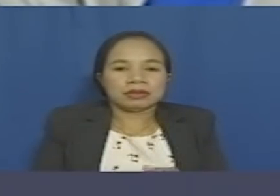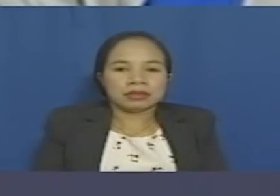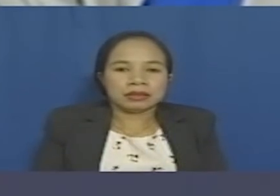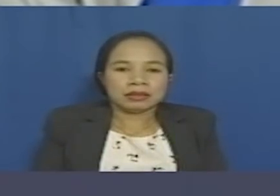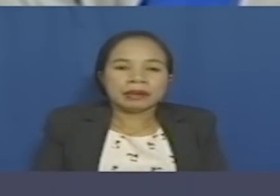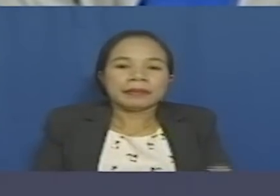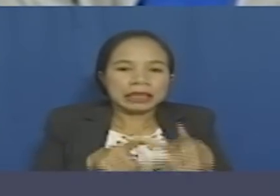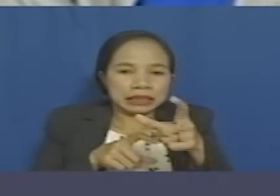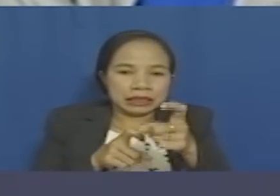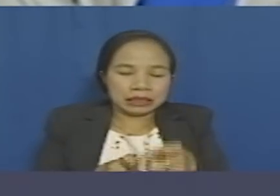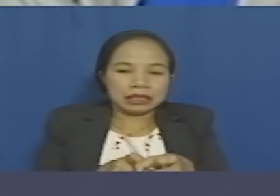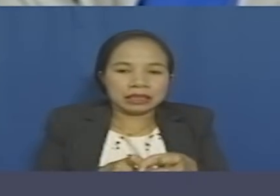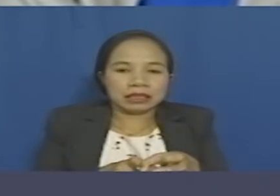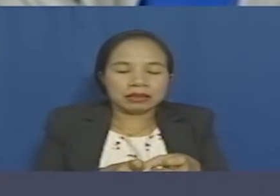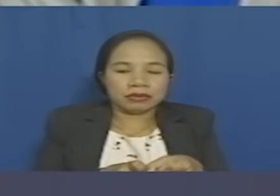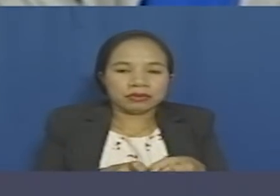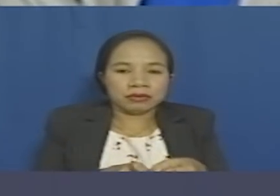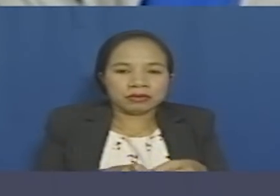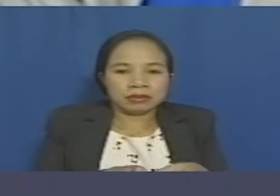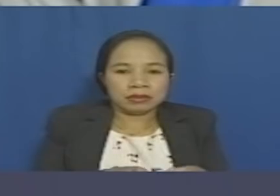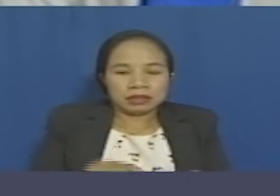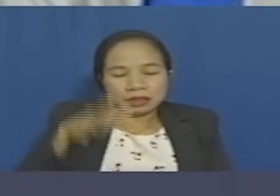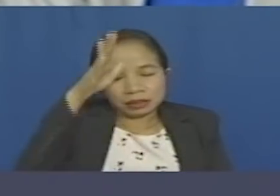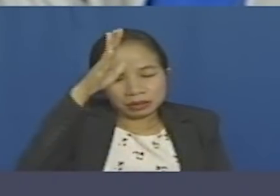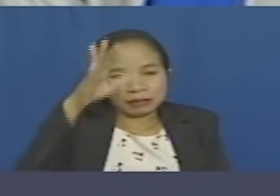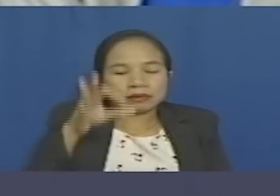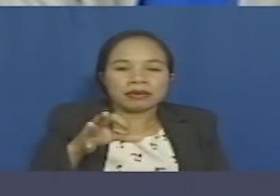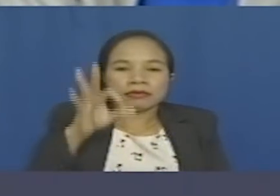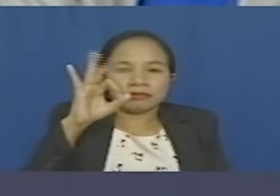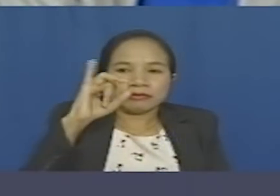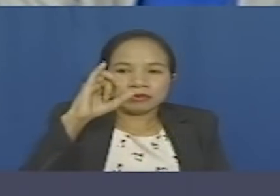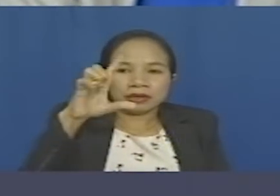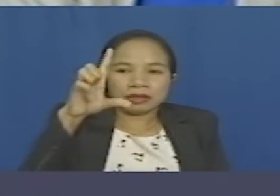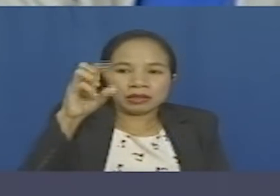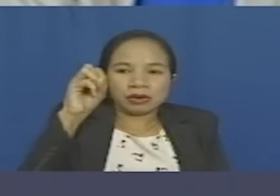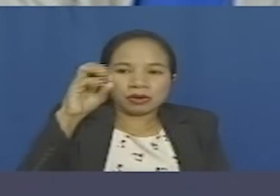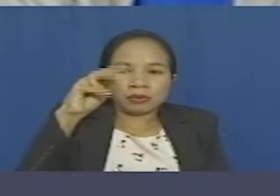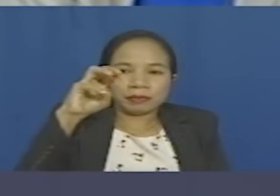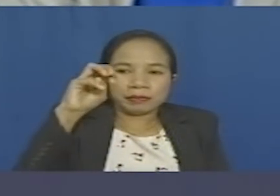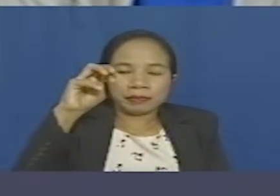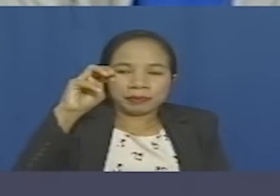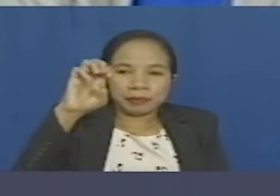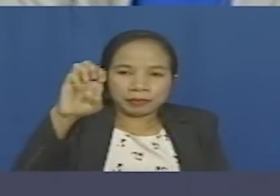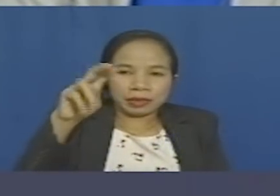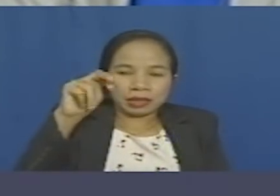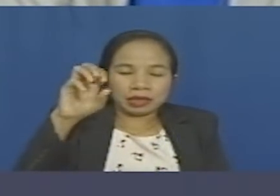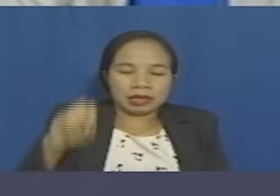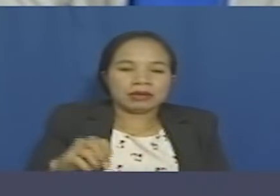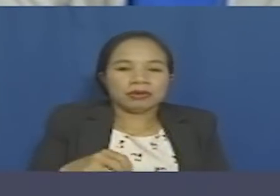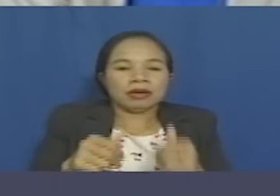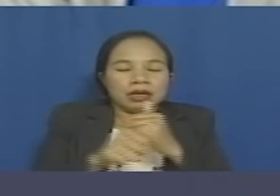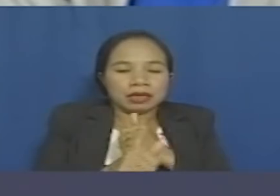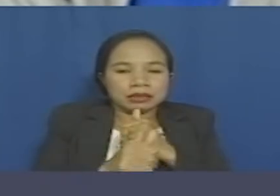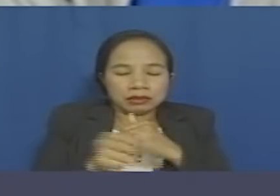pai Filomeno iheninia uma. Ba asau nebe magleba laos afkia